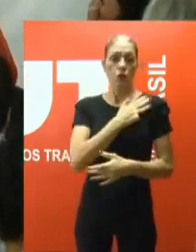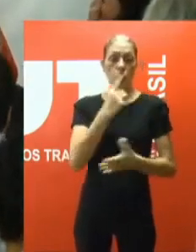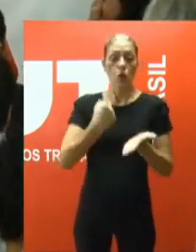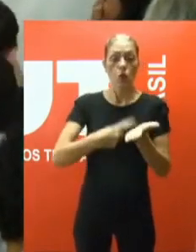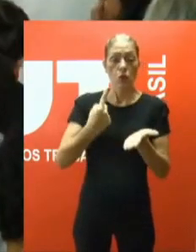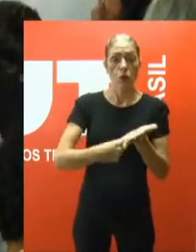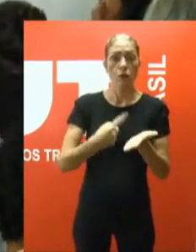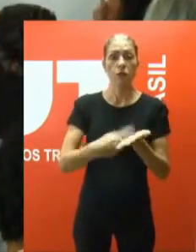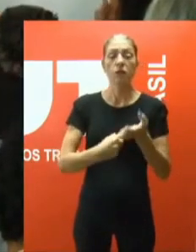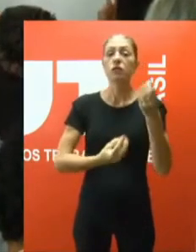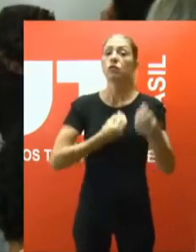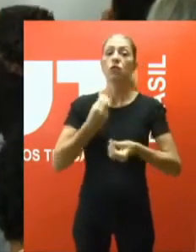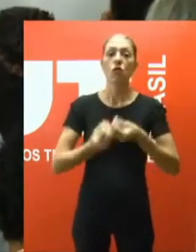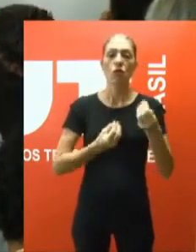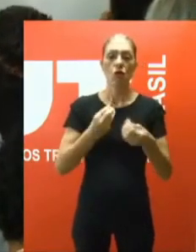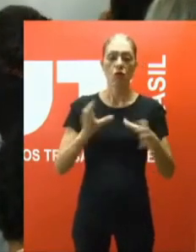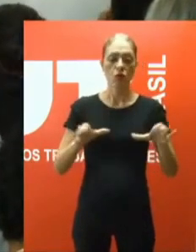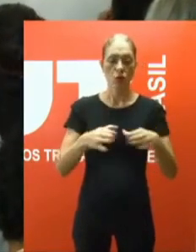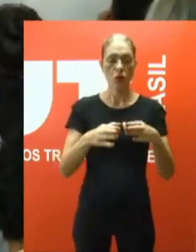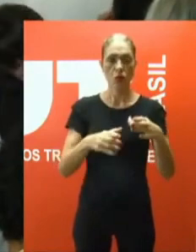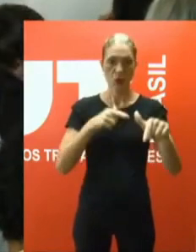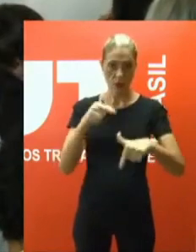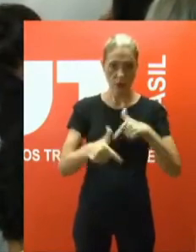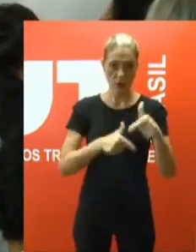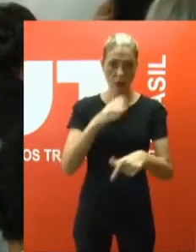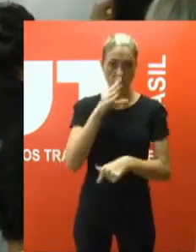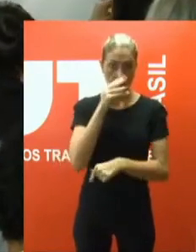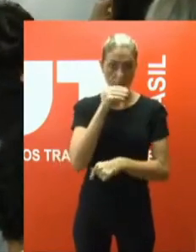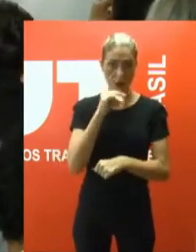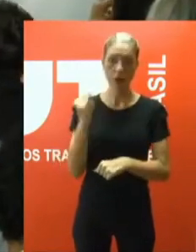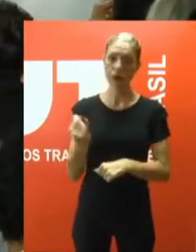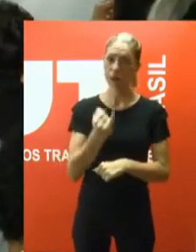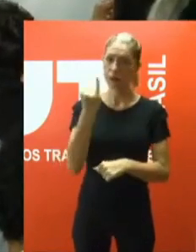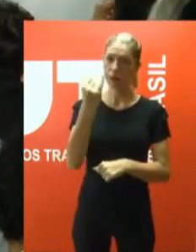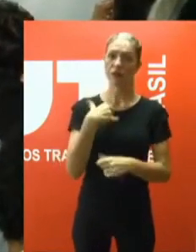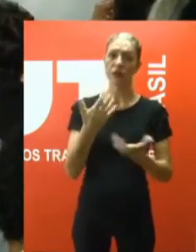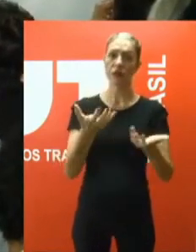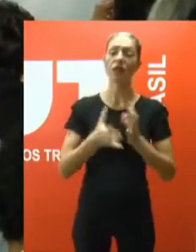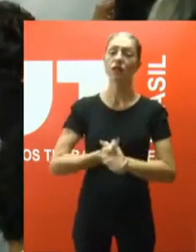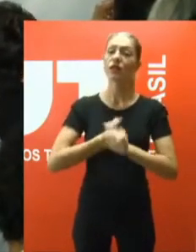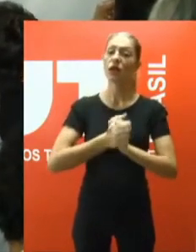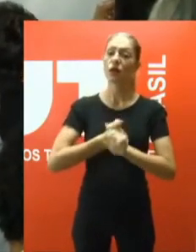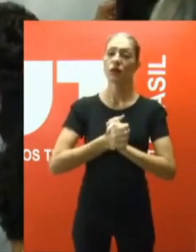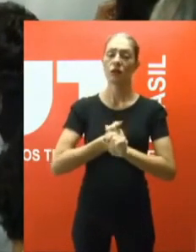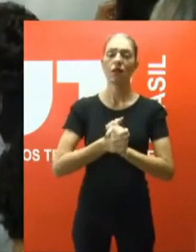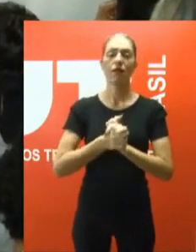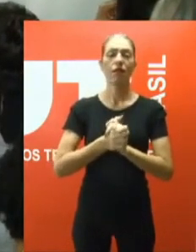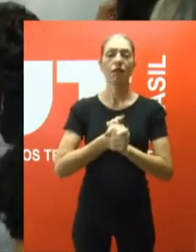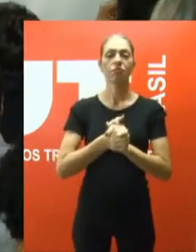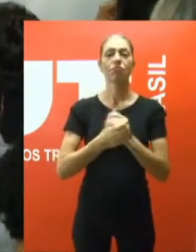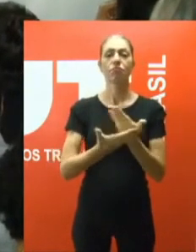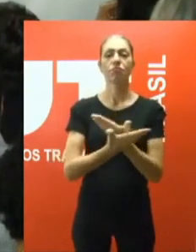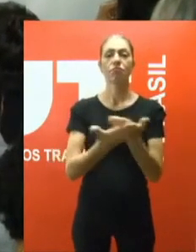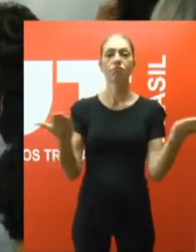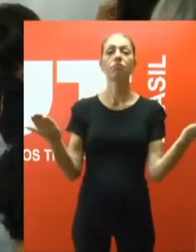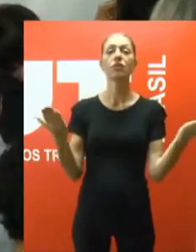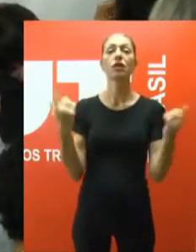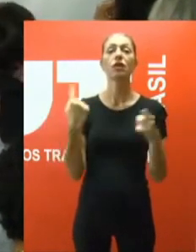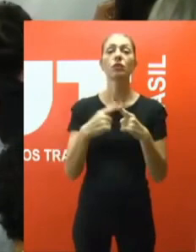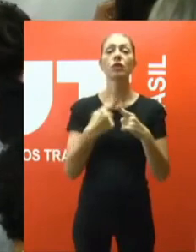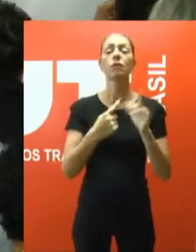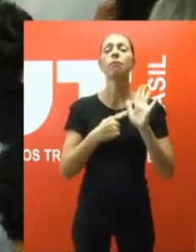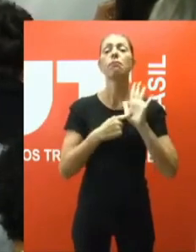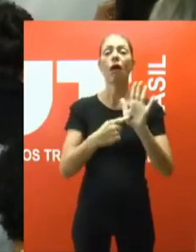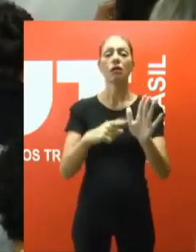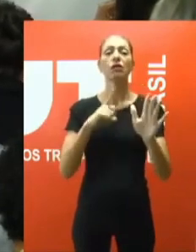dele com a classe trabalhadora. Então, acho que é muito importante. Eu queria saudar isso, saudar muito, porque mostra a